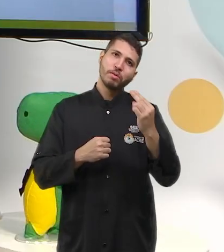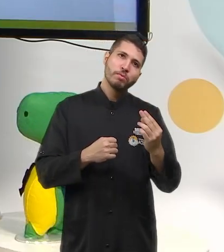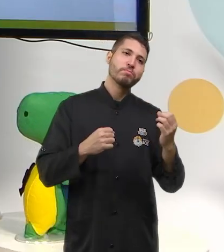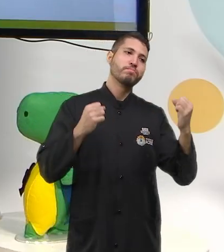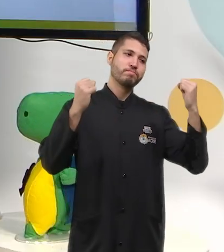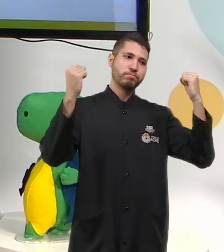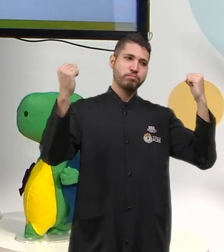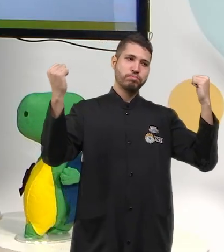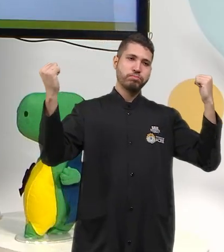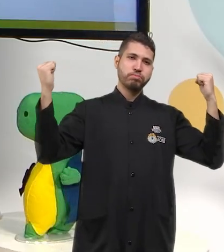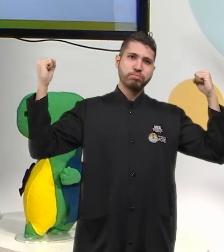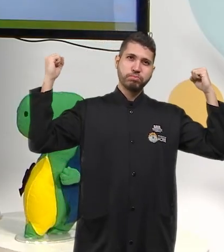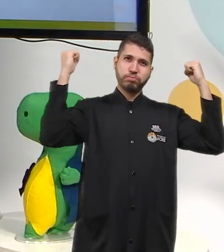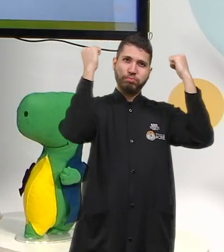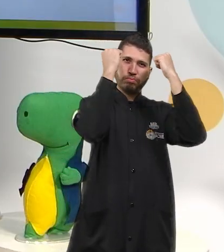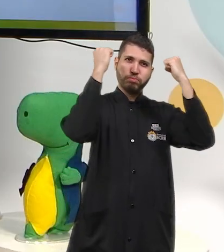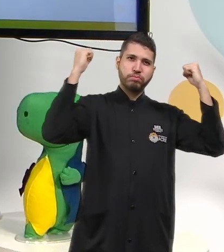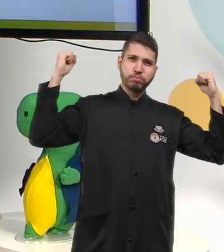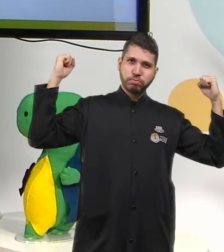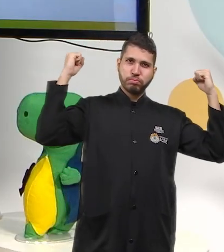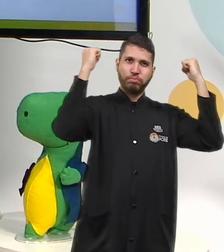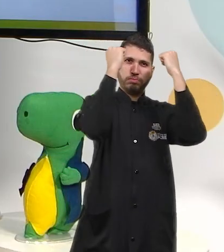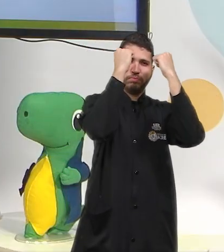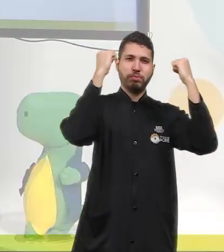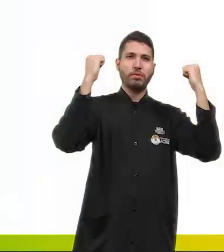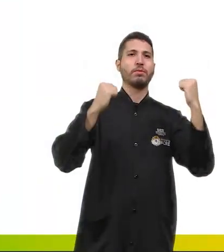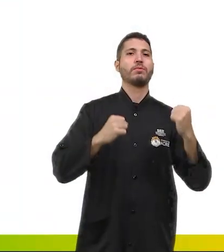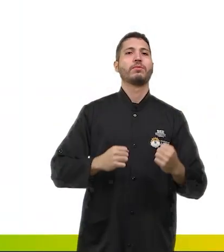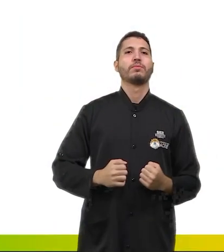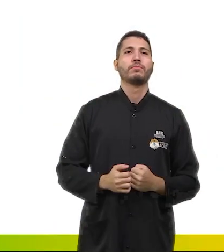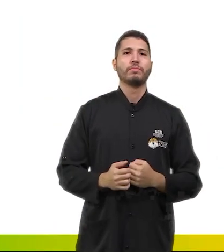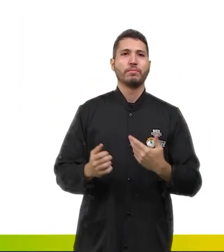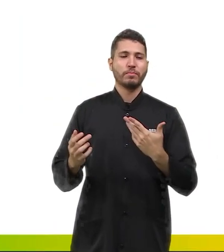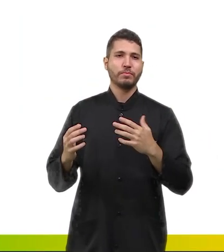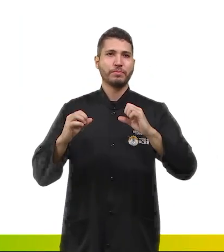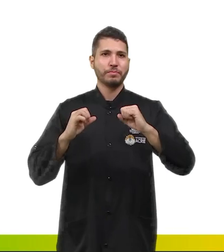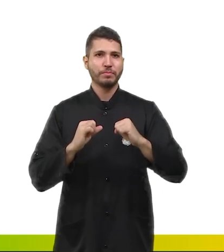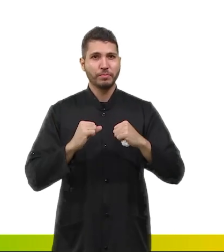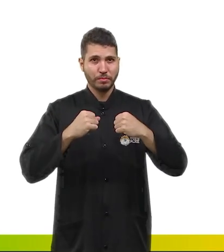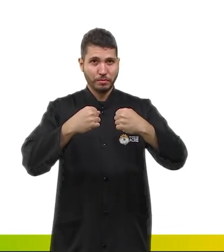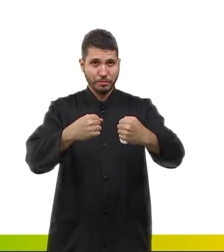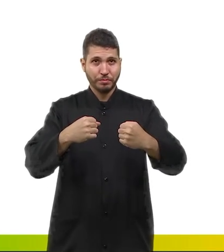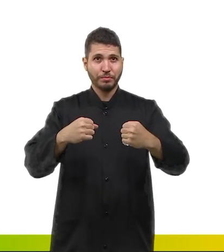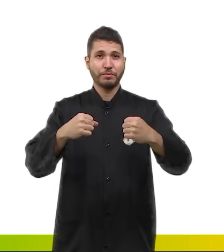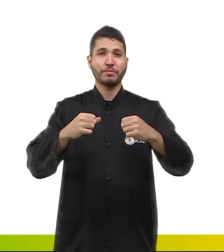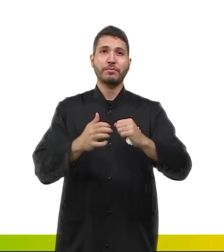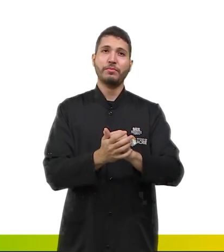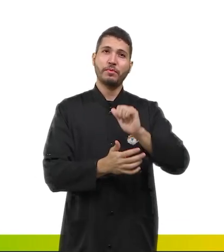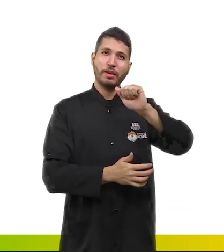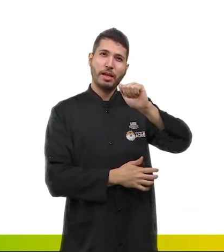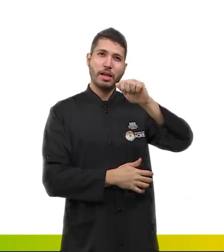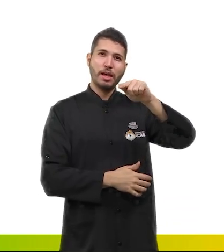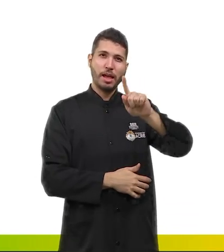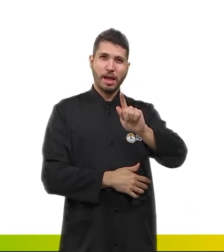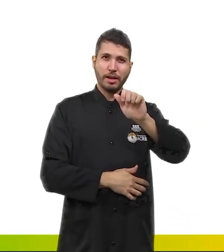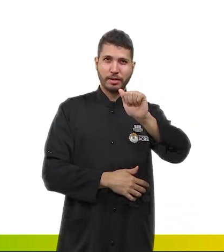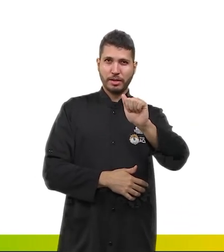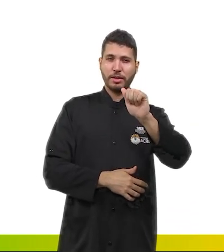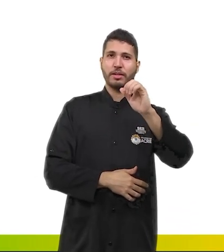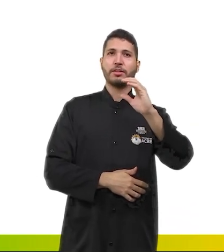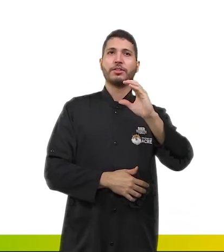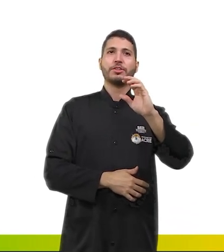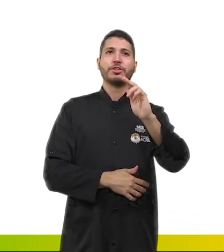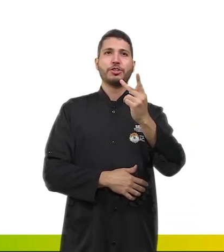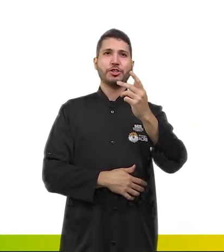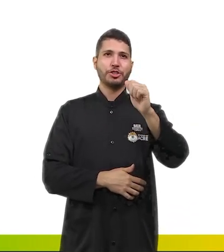Belezinha? Temos a resistência, temos exemplos aqui, resistir no agachamento, a capacidade de um atleta